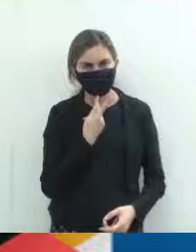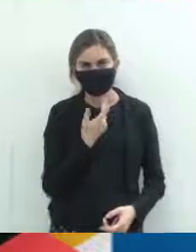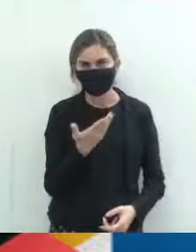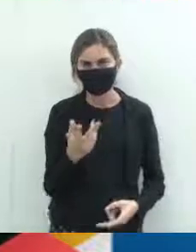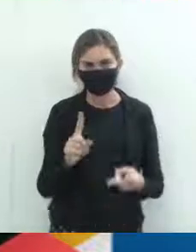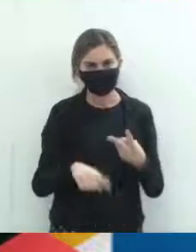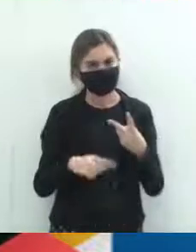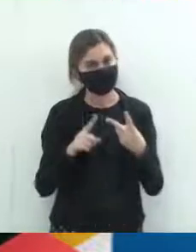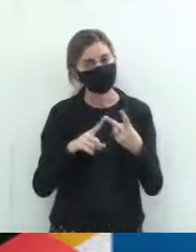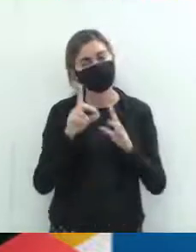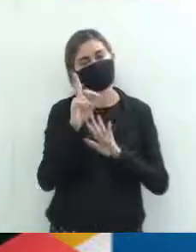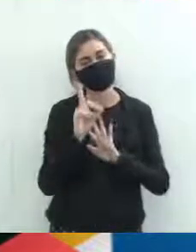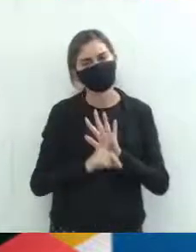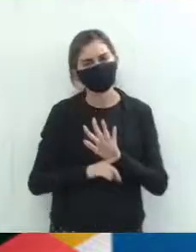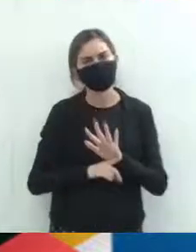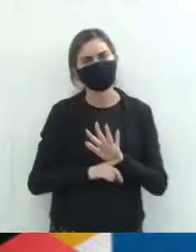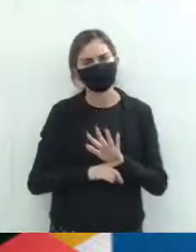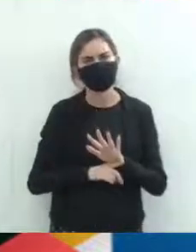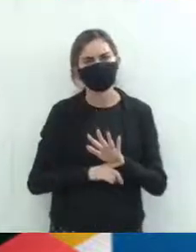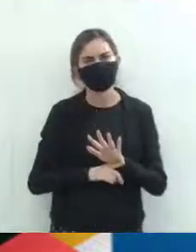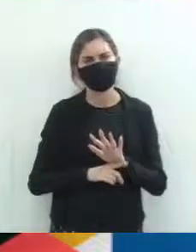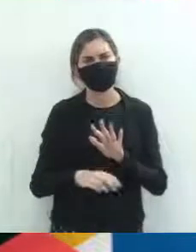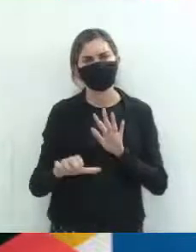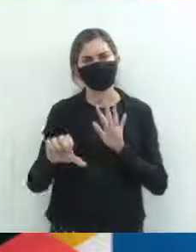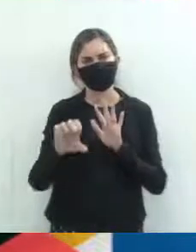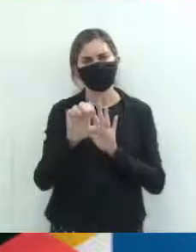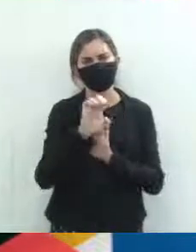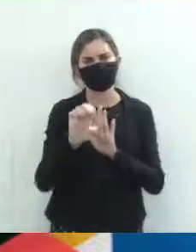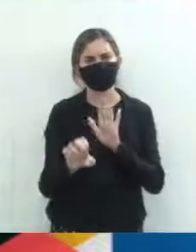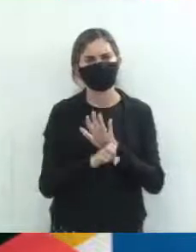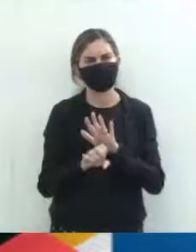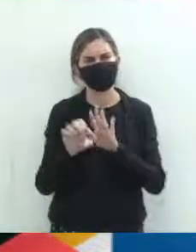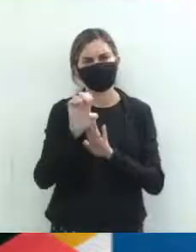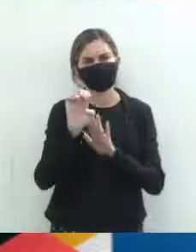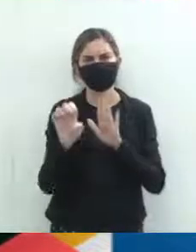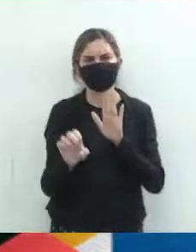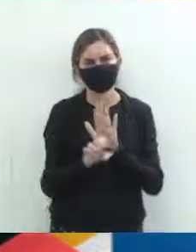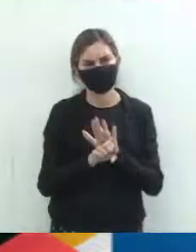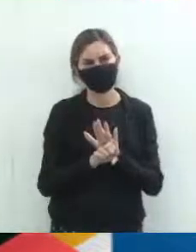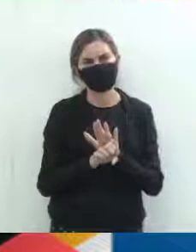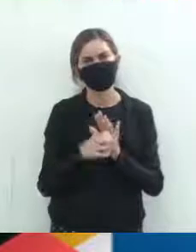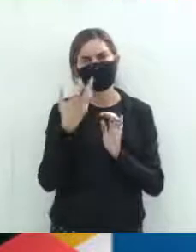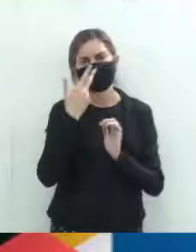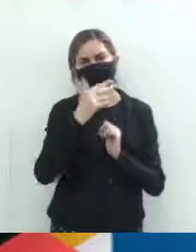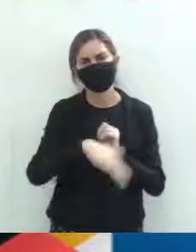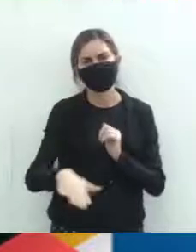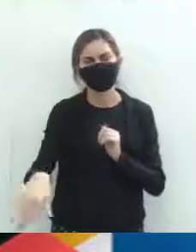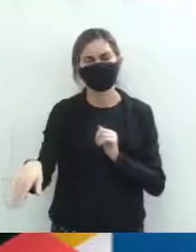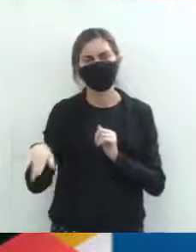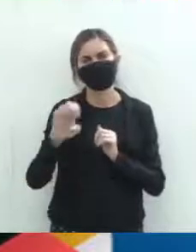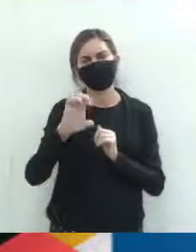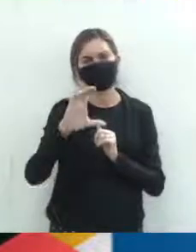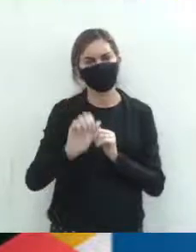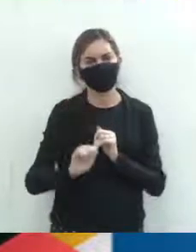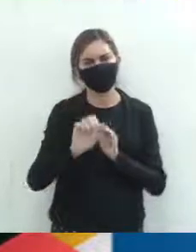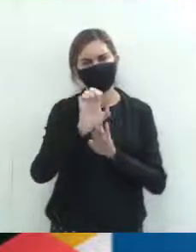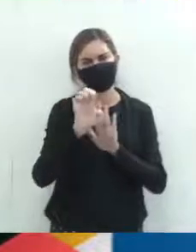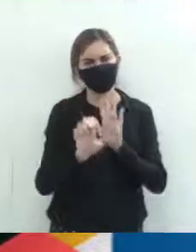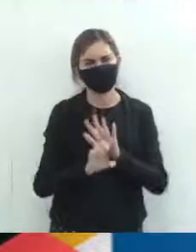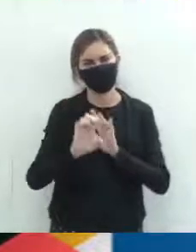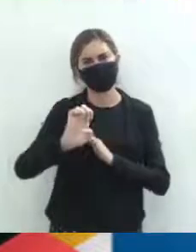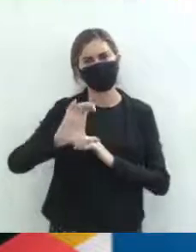segunda parte, dos direitos aludidos ao Estatuto, né? No caso, como eu falei para vocês, do Estatuto da Criança e do Adolescente. Então, se torna